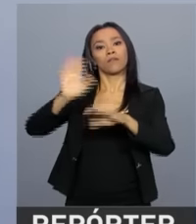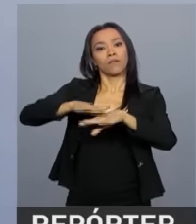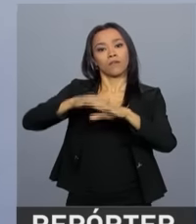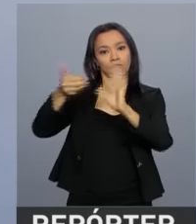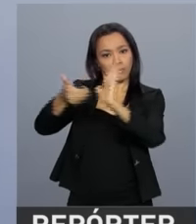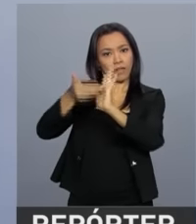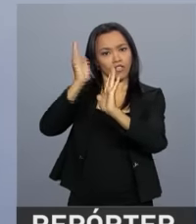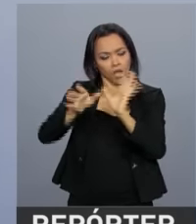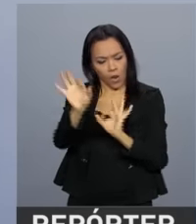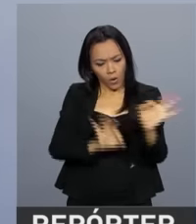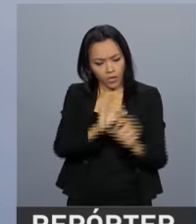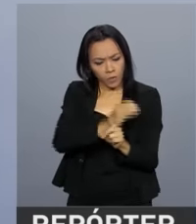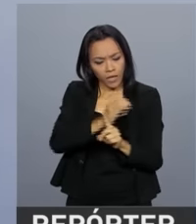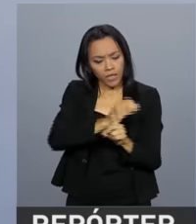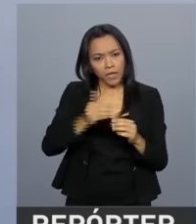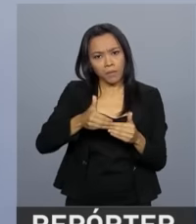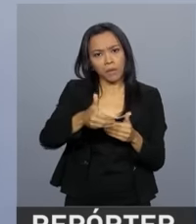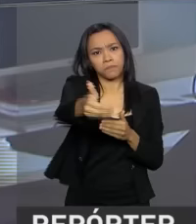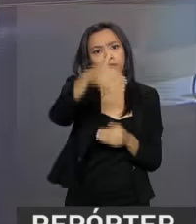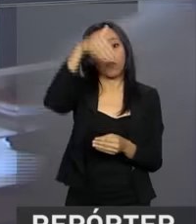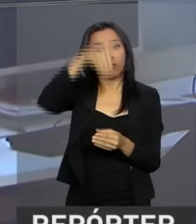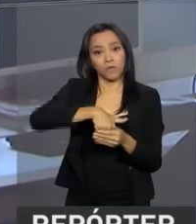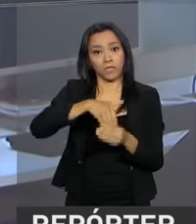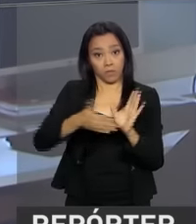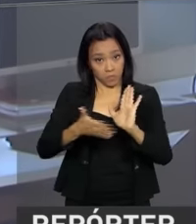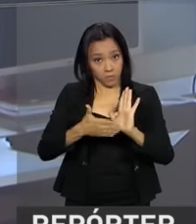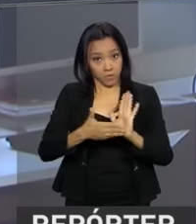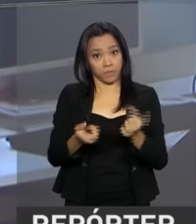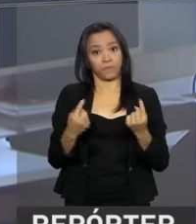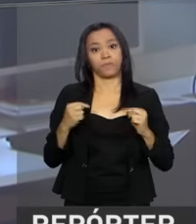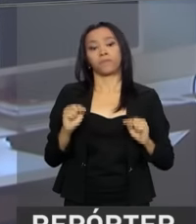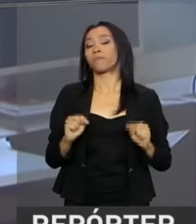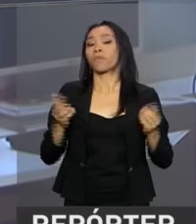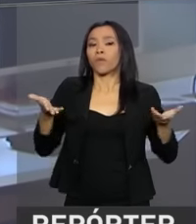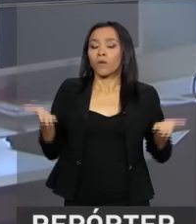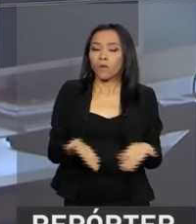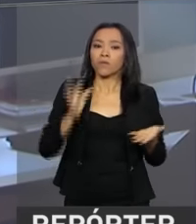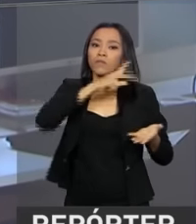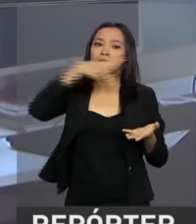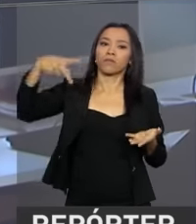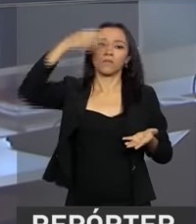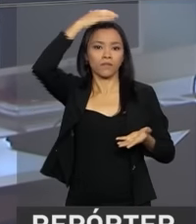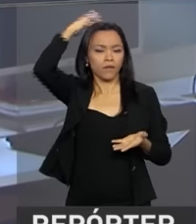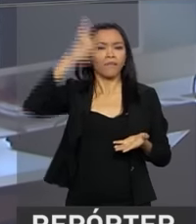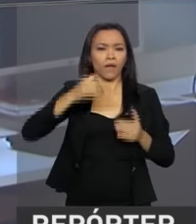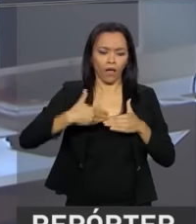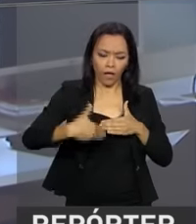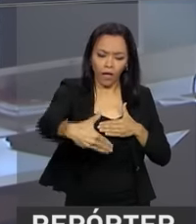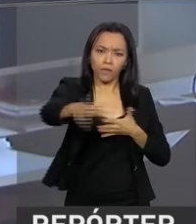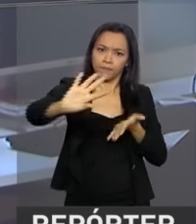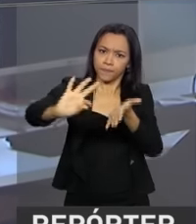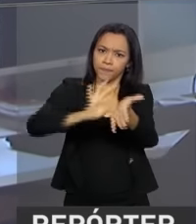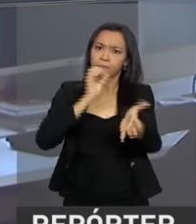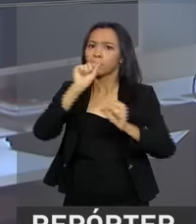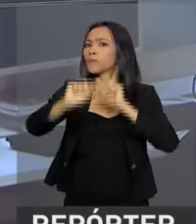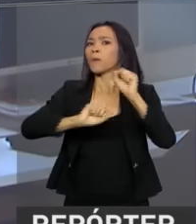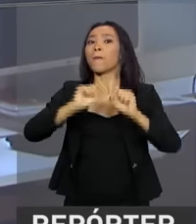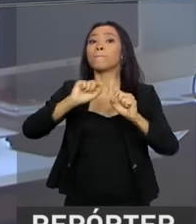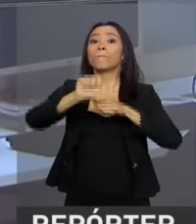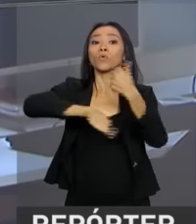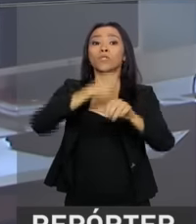calendário para a votação dessa matéria e hoje o presidente Michel Temer vai sancionar mudanças no super